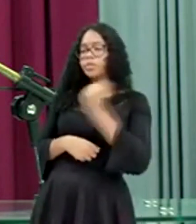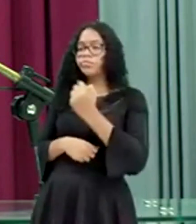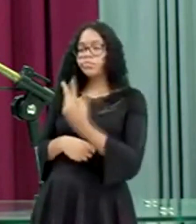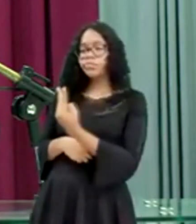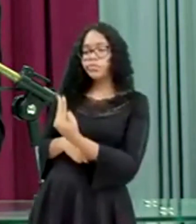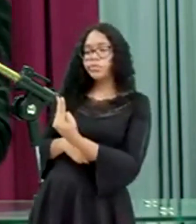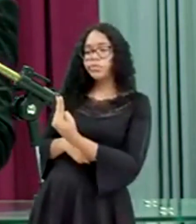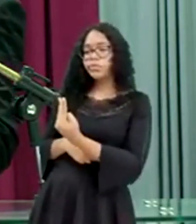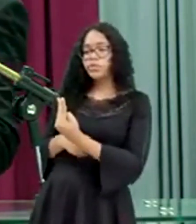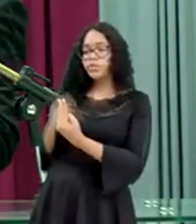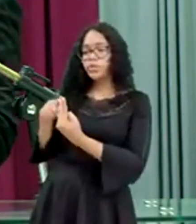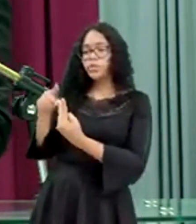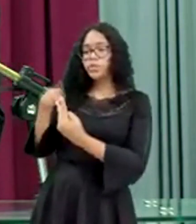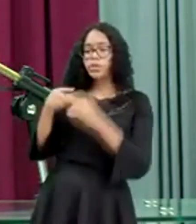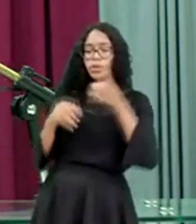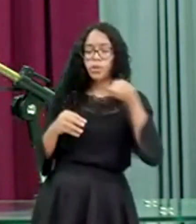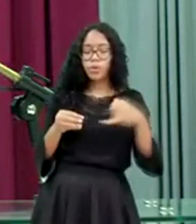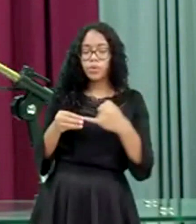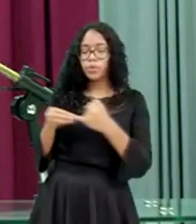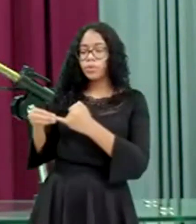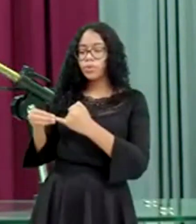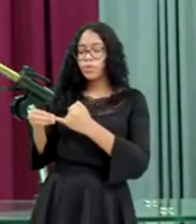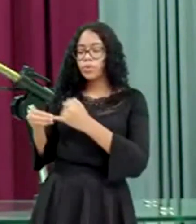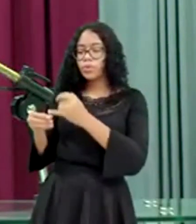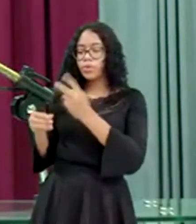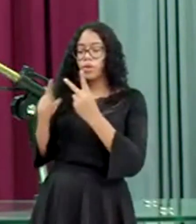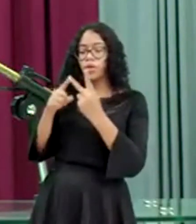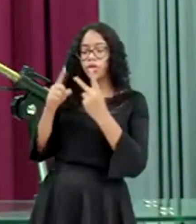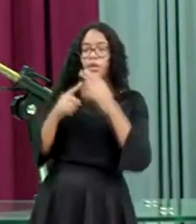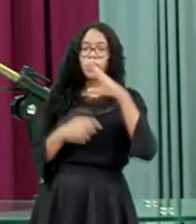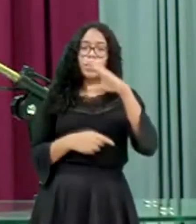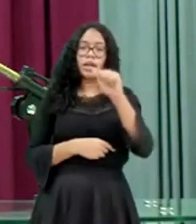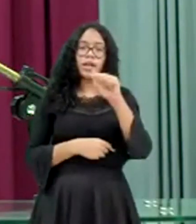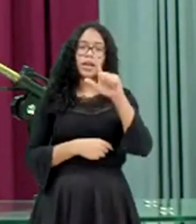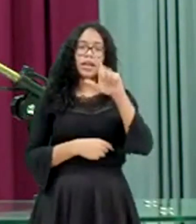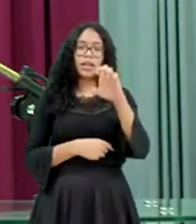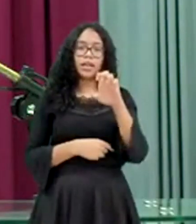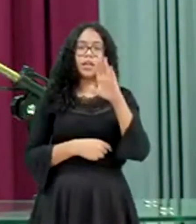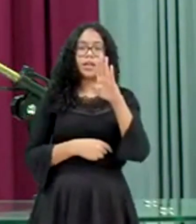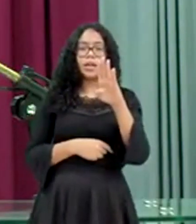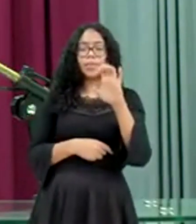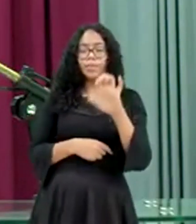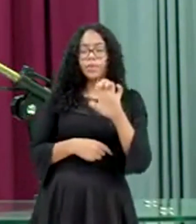vamos matar Josué e Caleb, vamos tirar eles daqui.